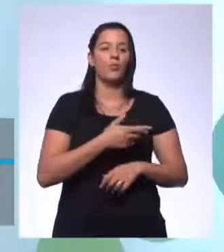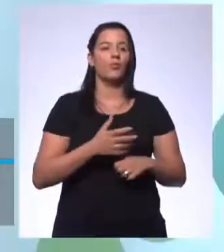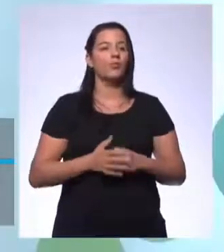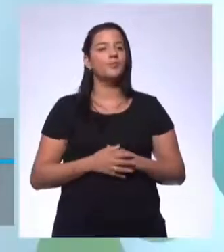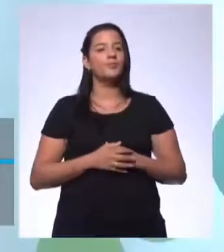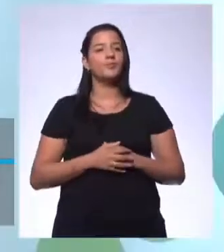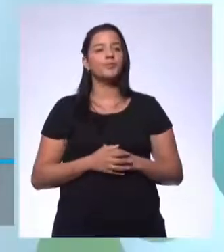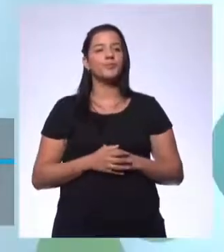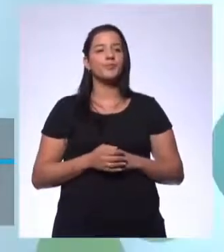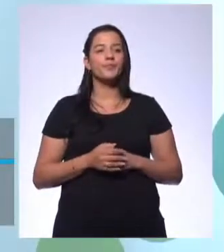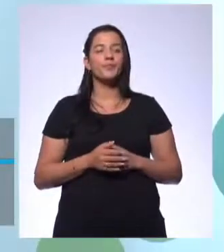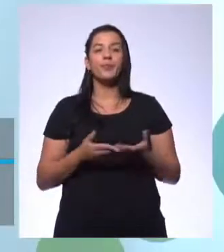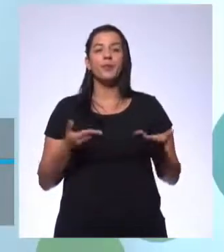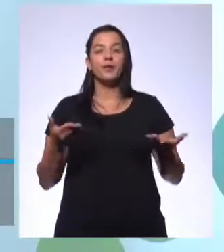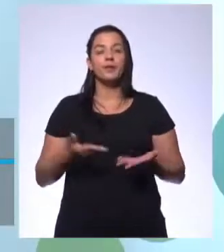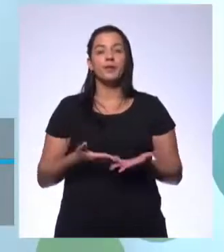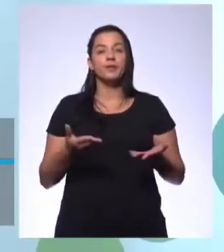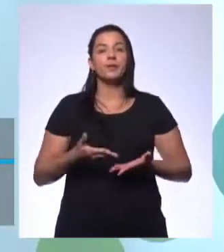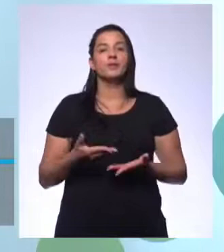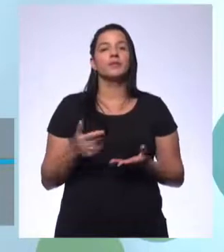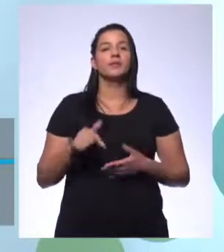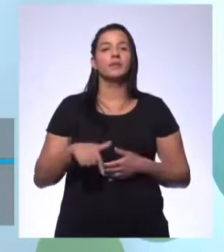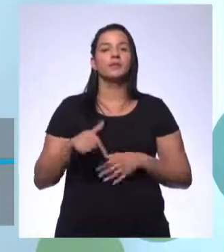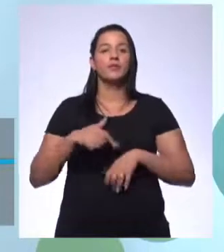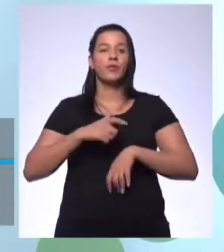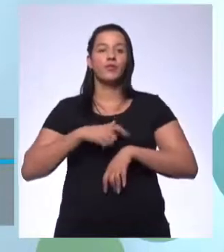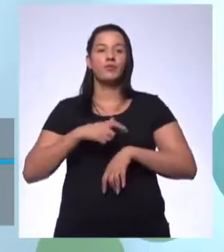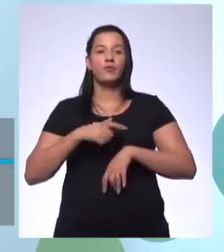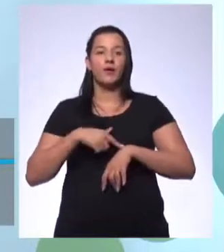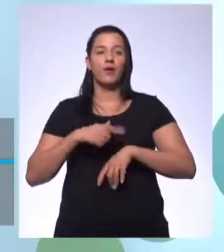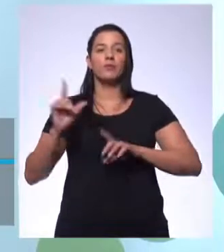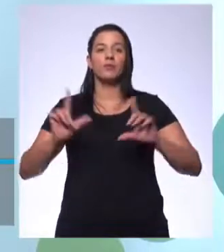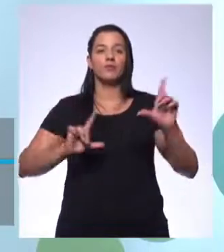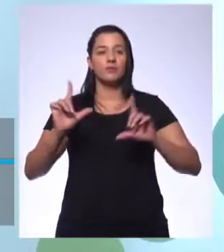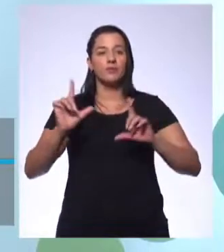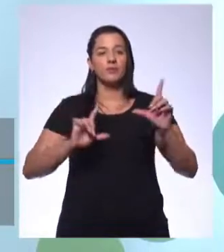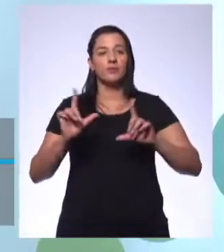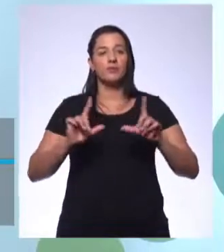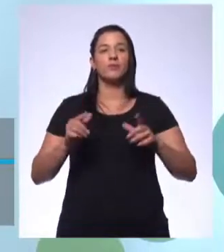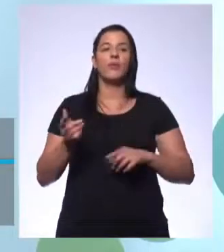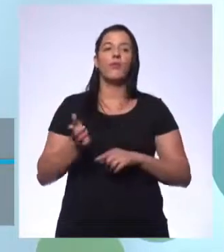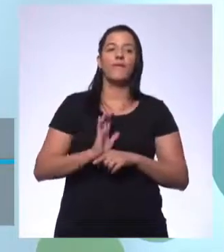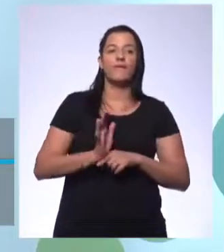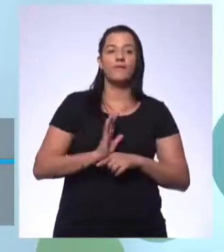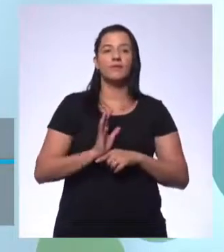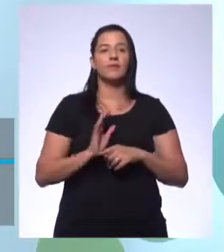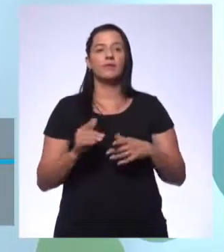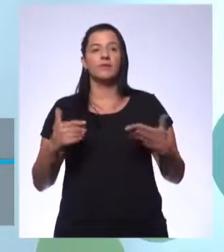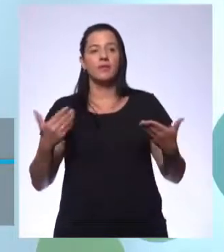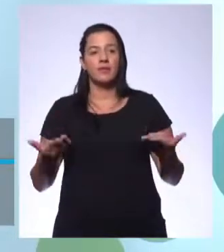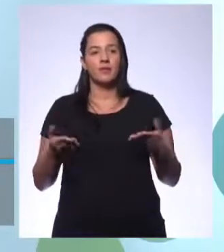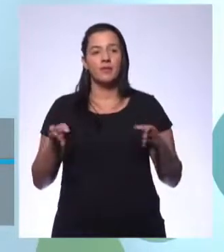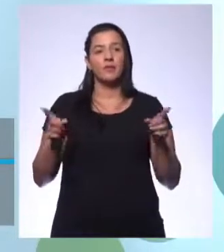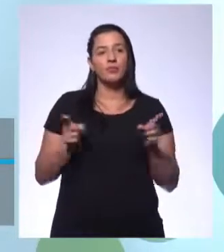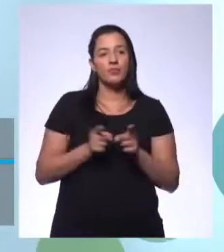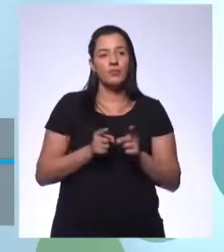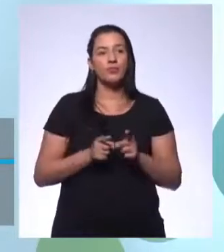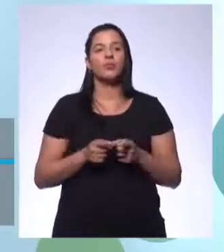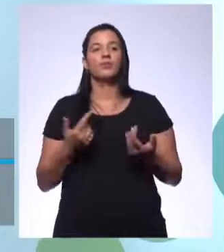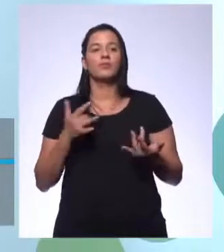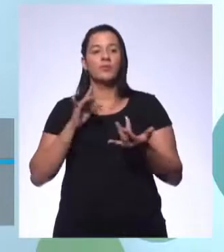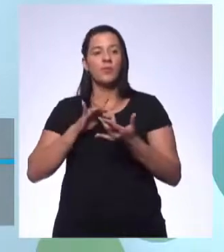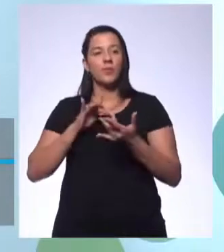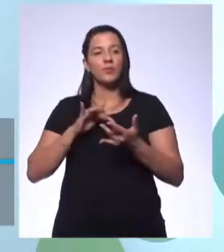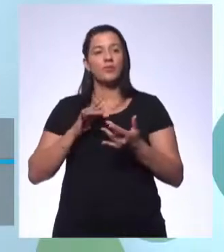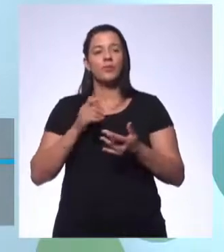a gente tem o tempo da aula da televisão, né? O tempo do vídeo. O professor com o tempo, disposição e contato com